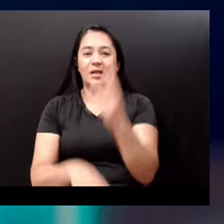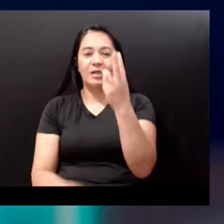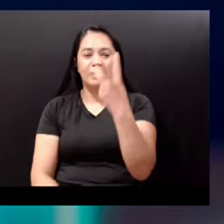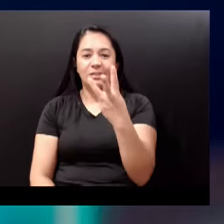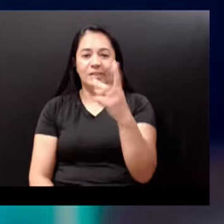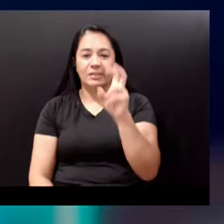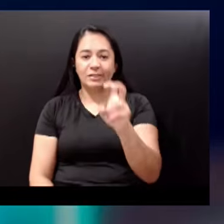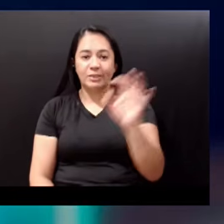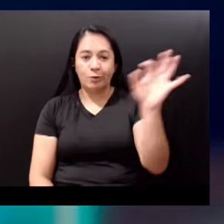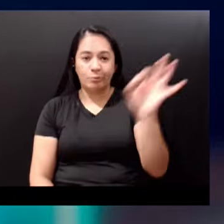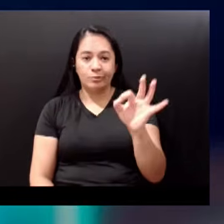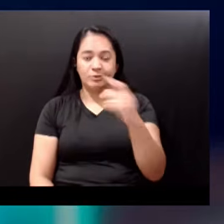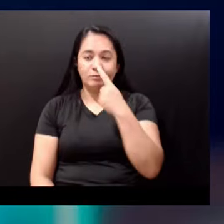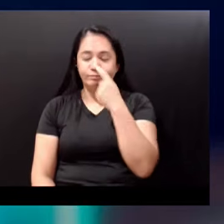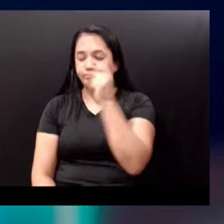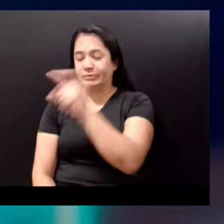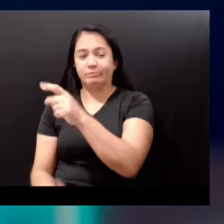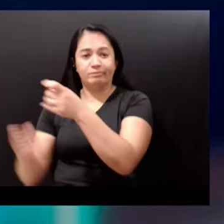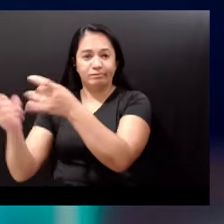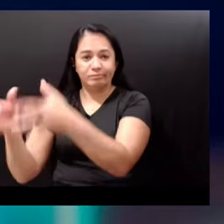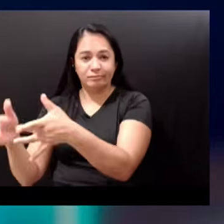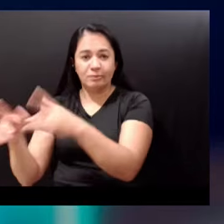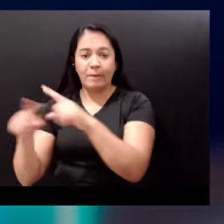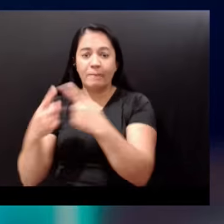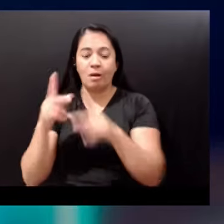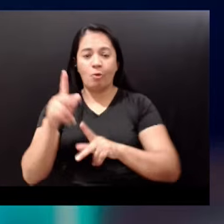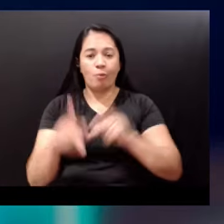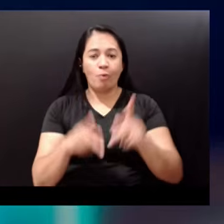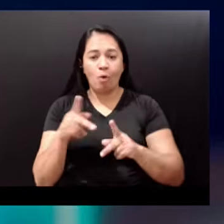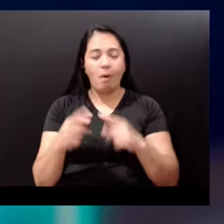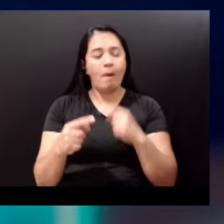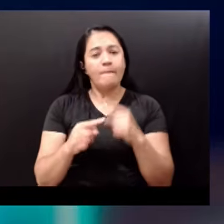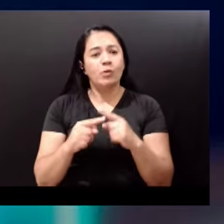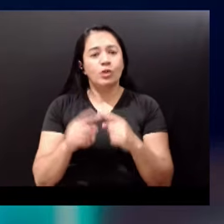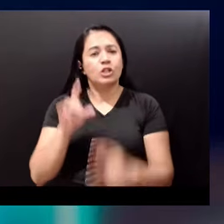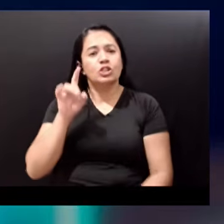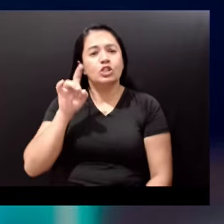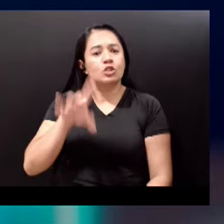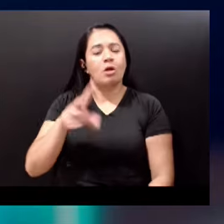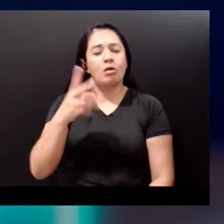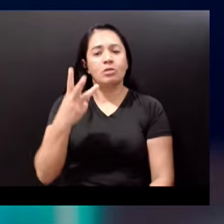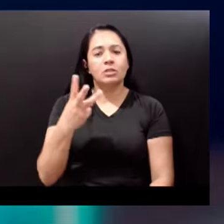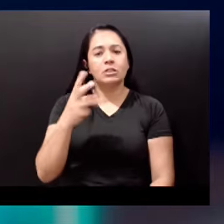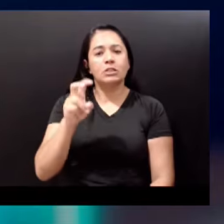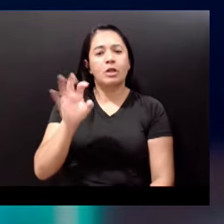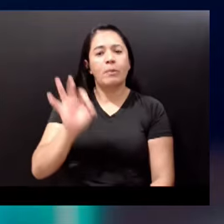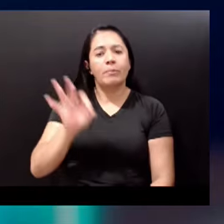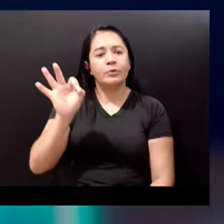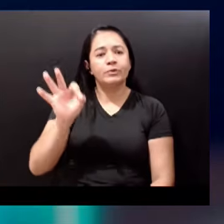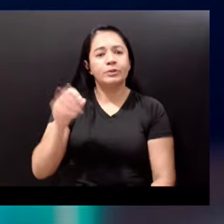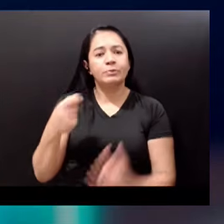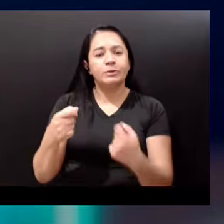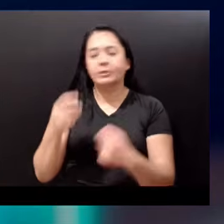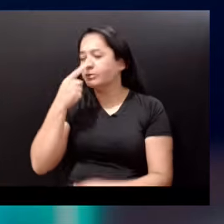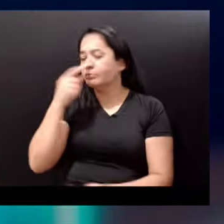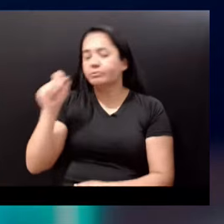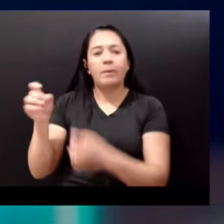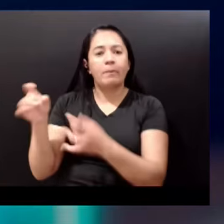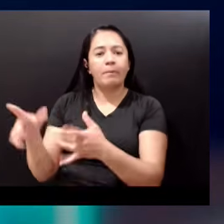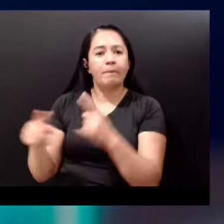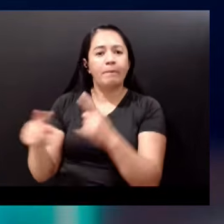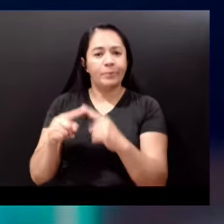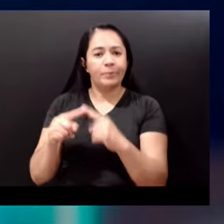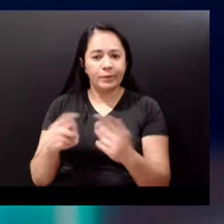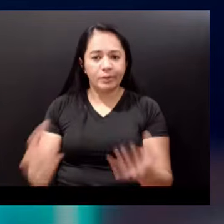tá? E que a população, e por que é só 35%? Que 35% tem que ir para o aterro? Porque